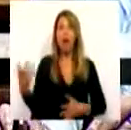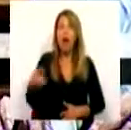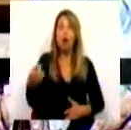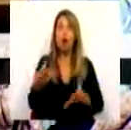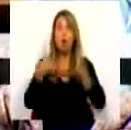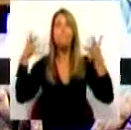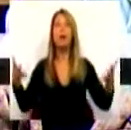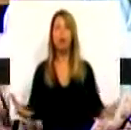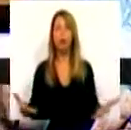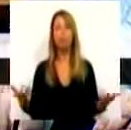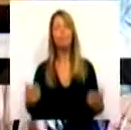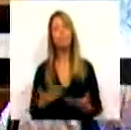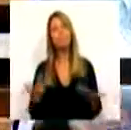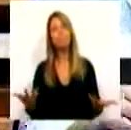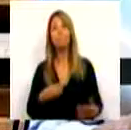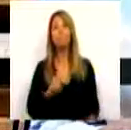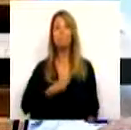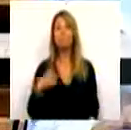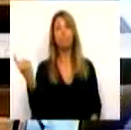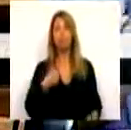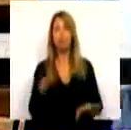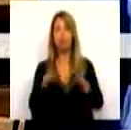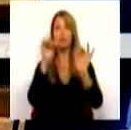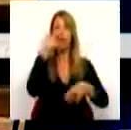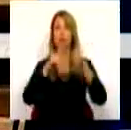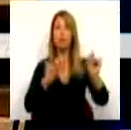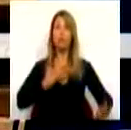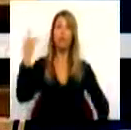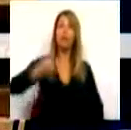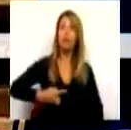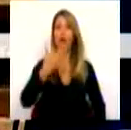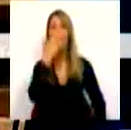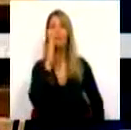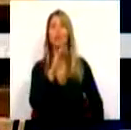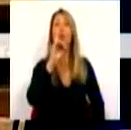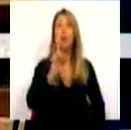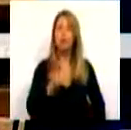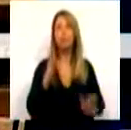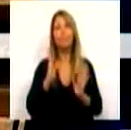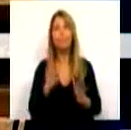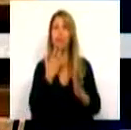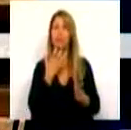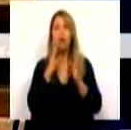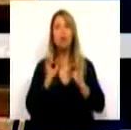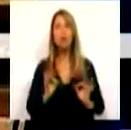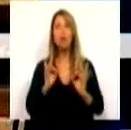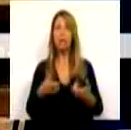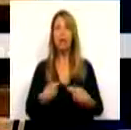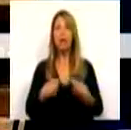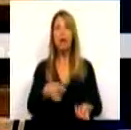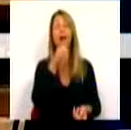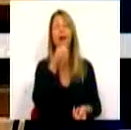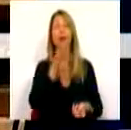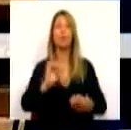comportamento enquanto cidadãos e cidadãs tem que ser mesmo um comportamento de um uso muito parcimonioso da água, a evidência de que as